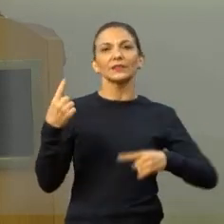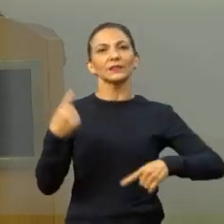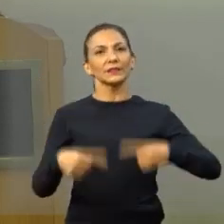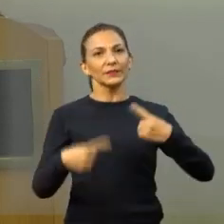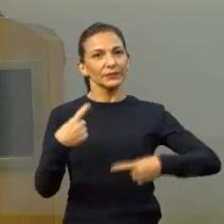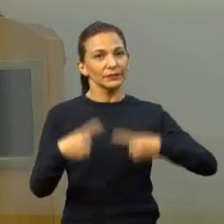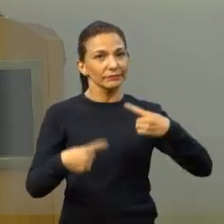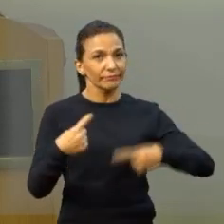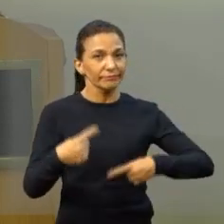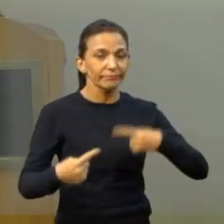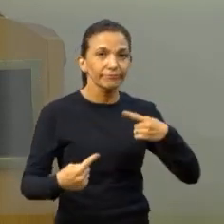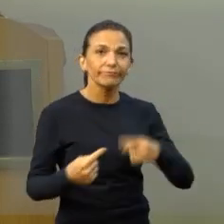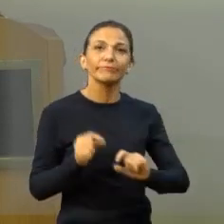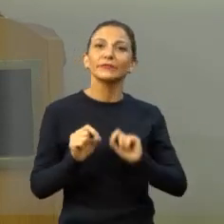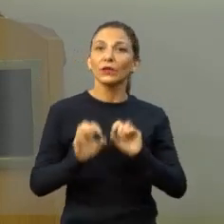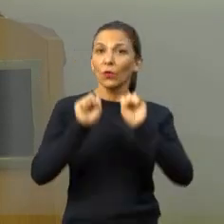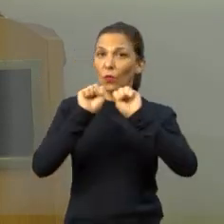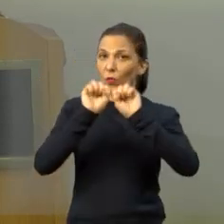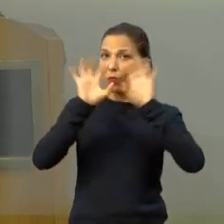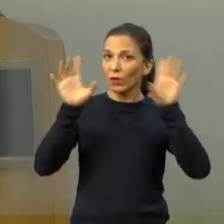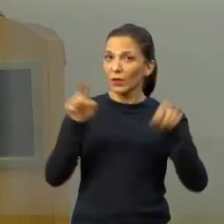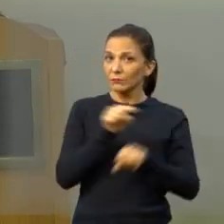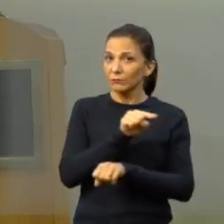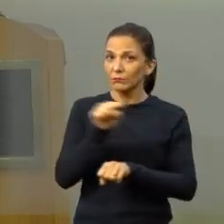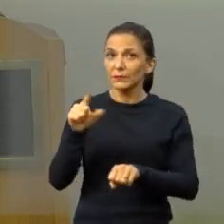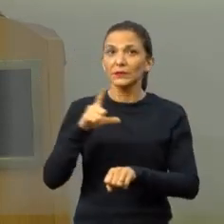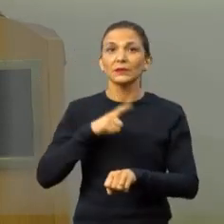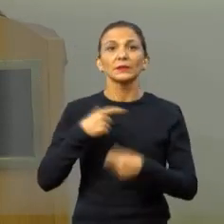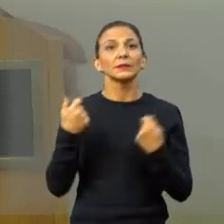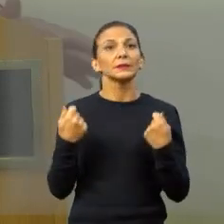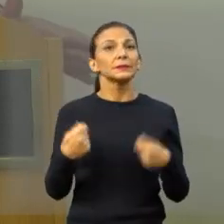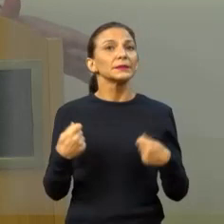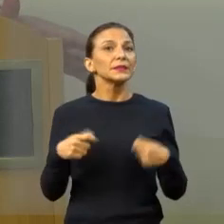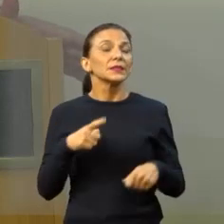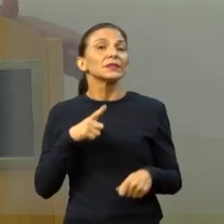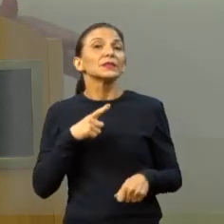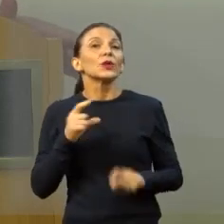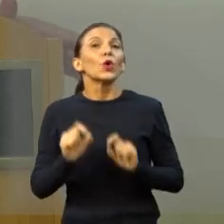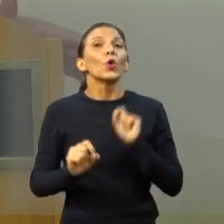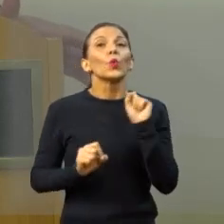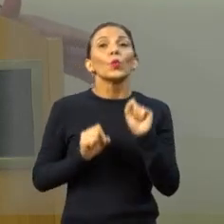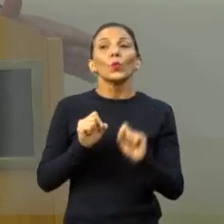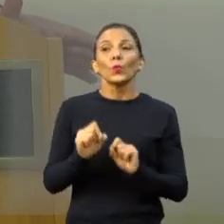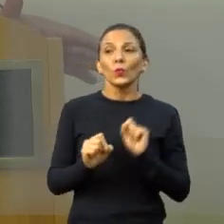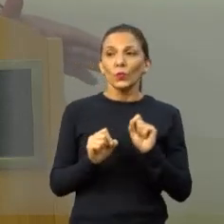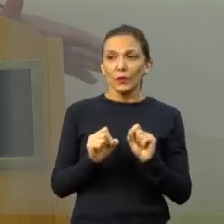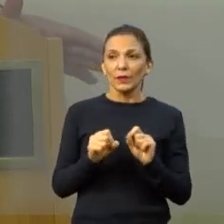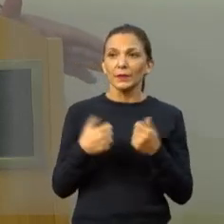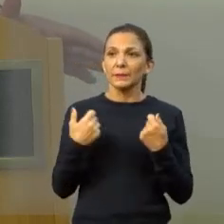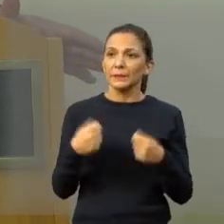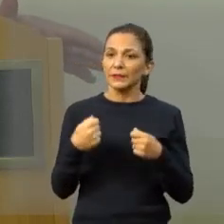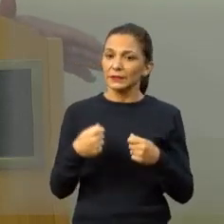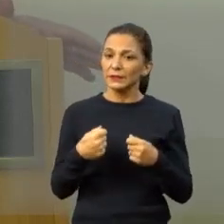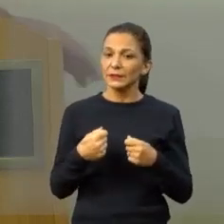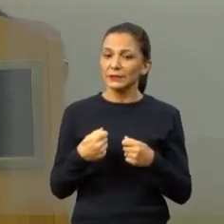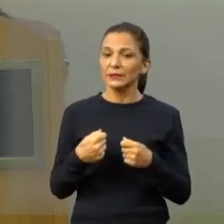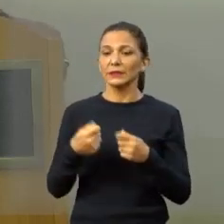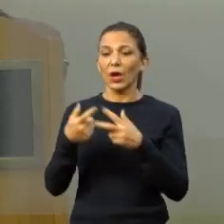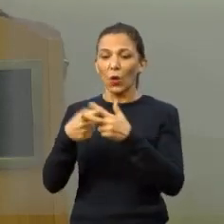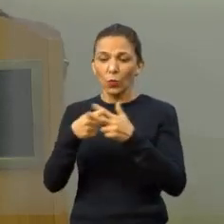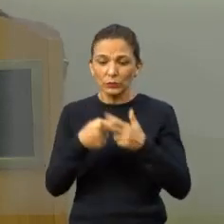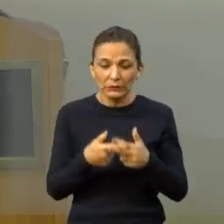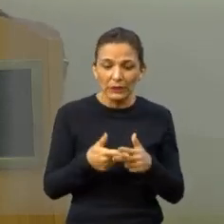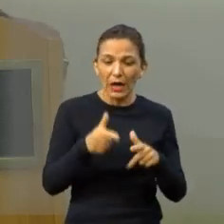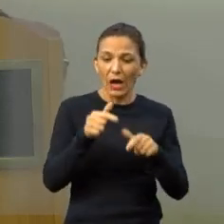mais uma vez eu acho deixou claro aos senhores tem que ter uma tem que ser feita a manutenção do cemitério